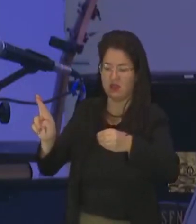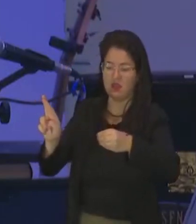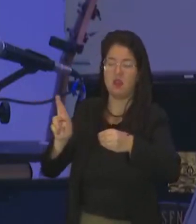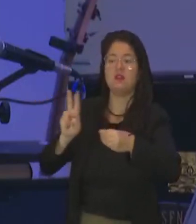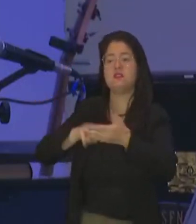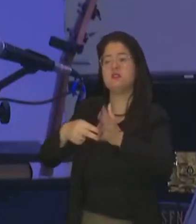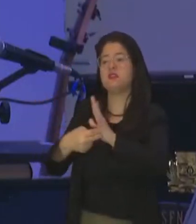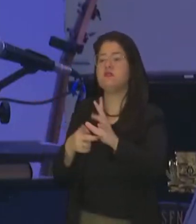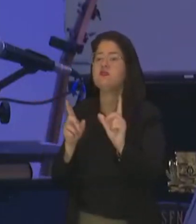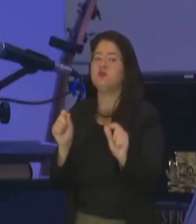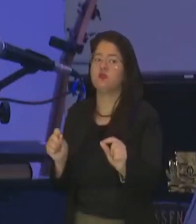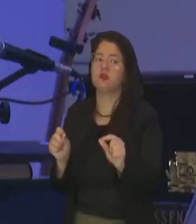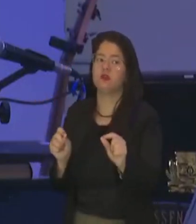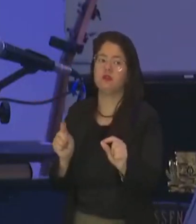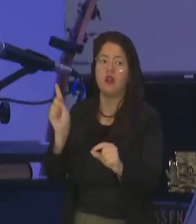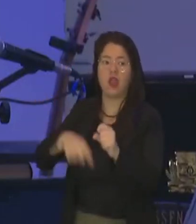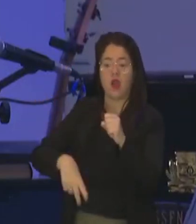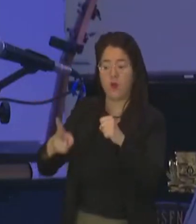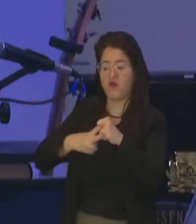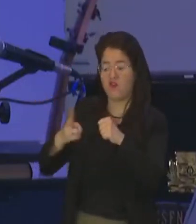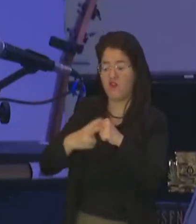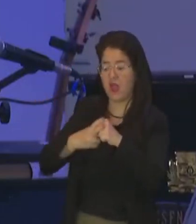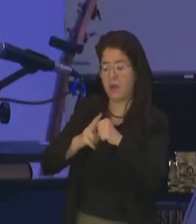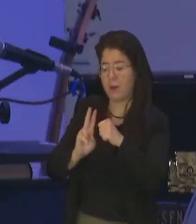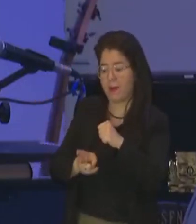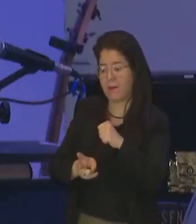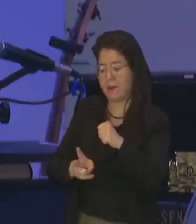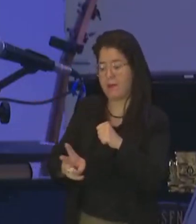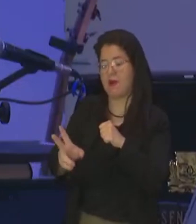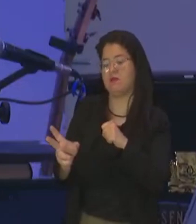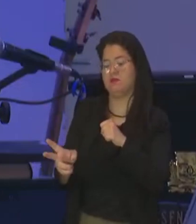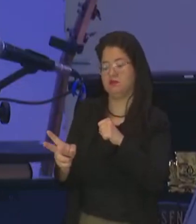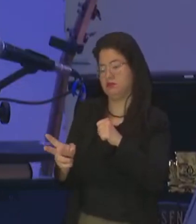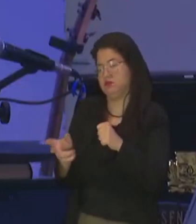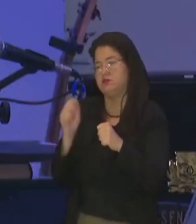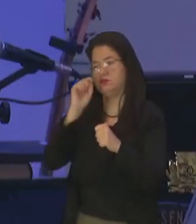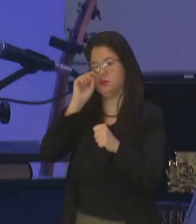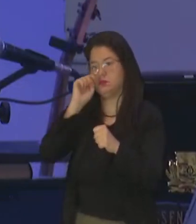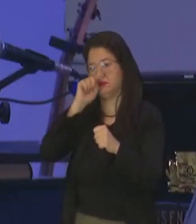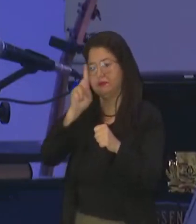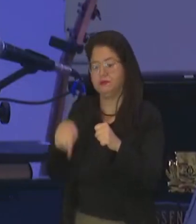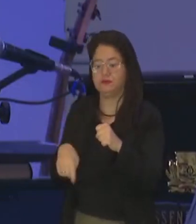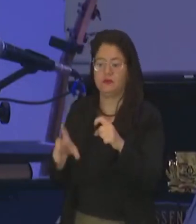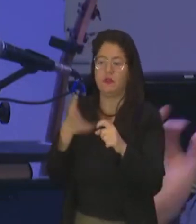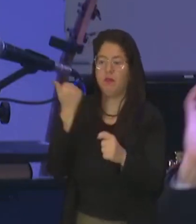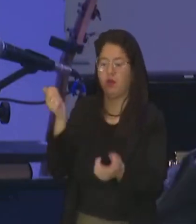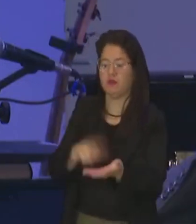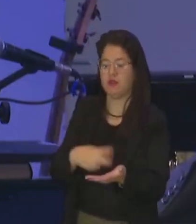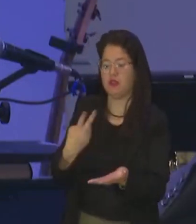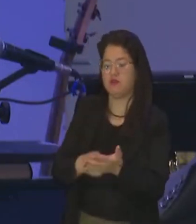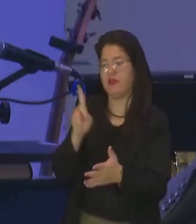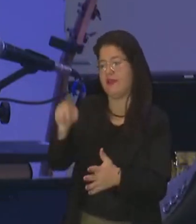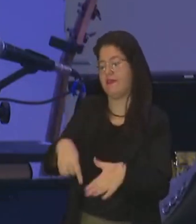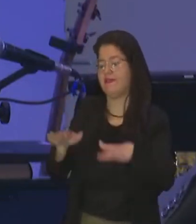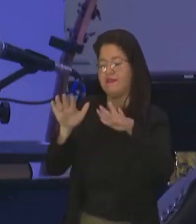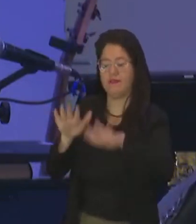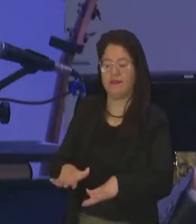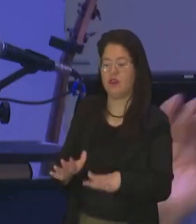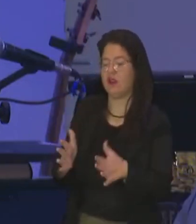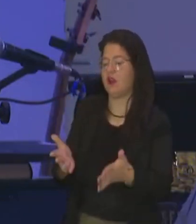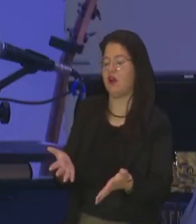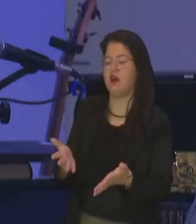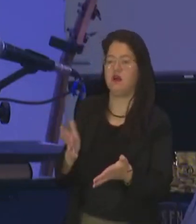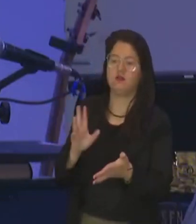vai ter ali um verbo no continuativo, que uma melhor tradução é ficar